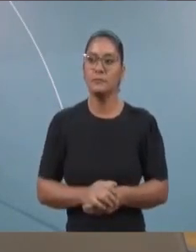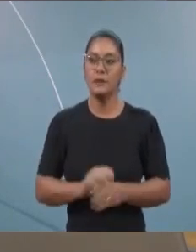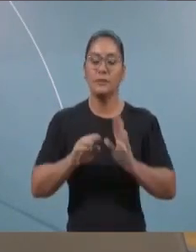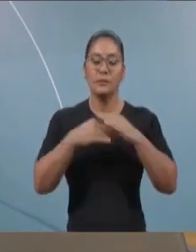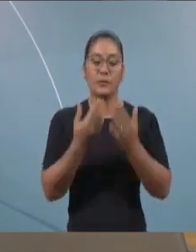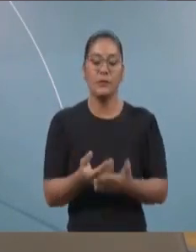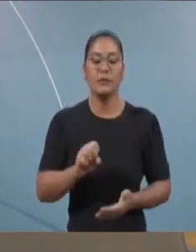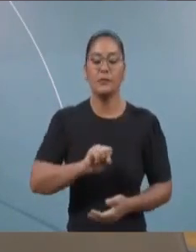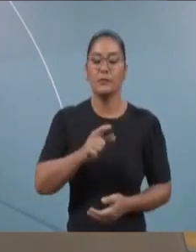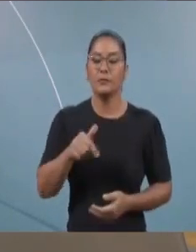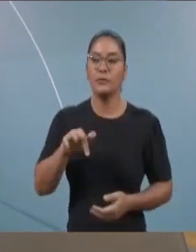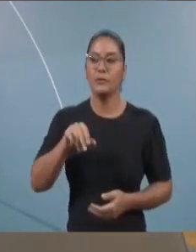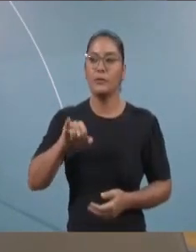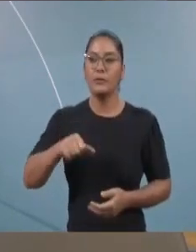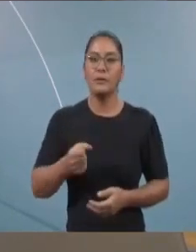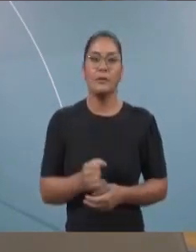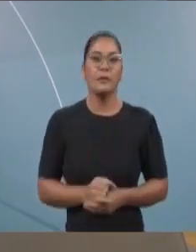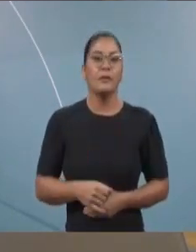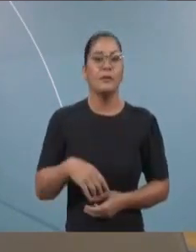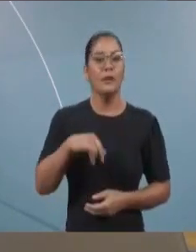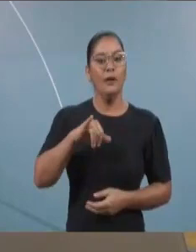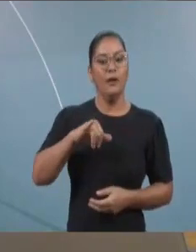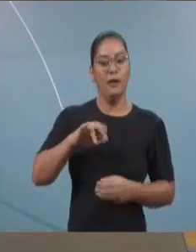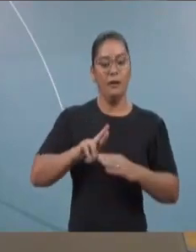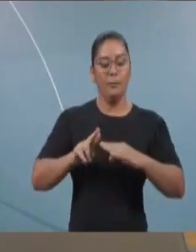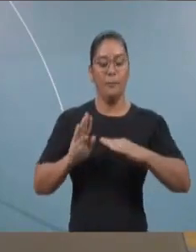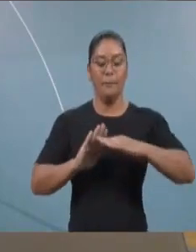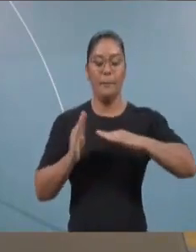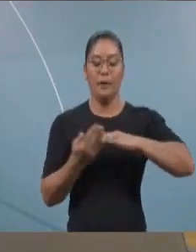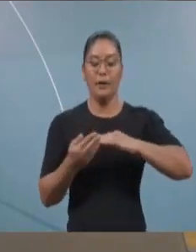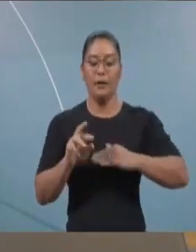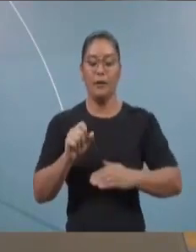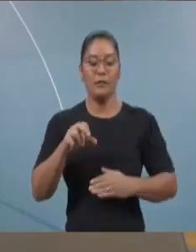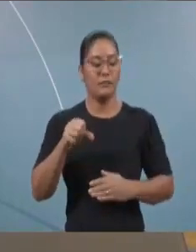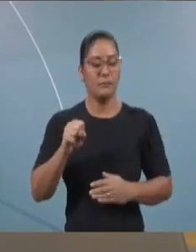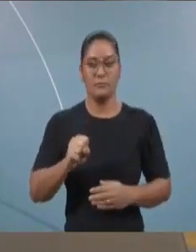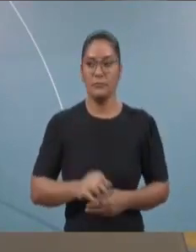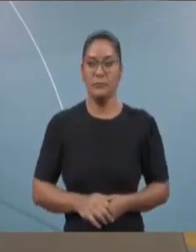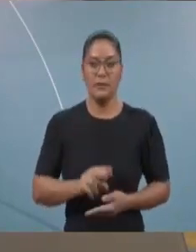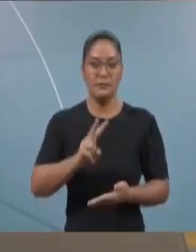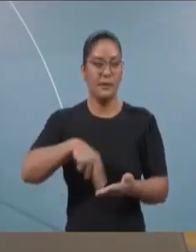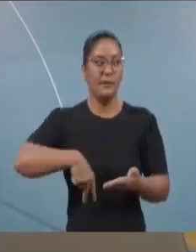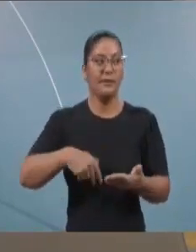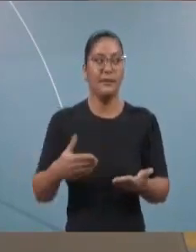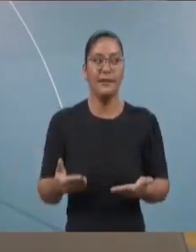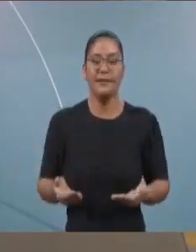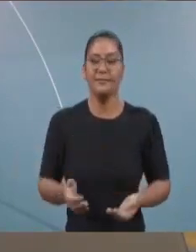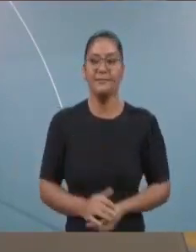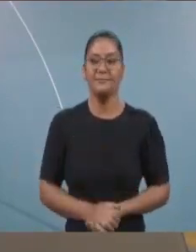José localizado nas rocas aqui no município Natal li expediente senhor